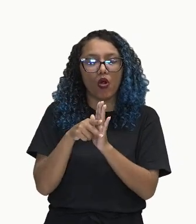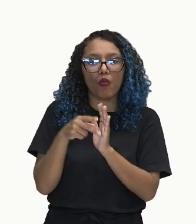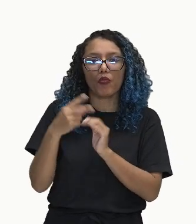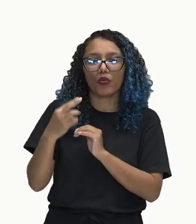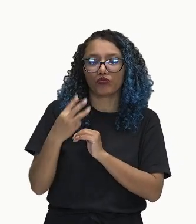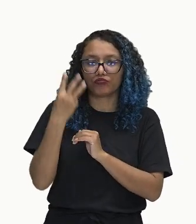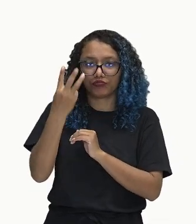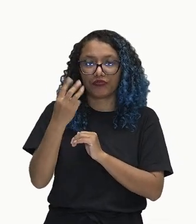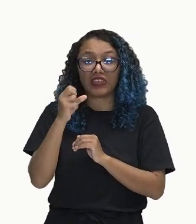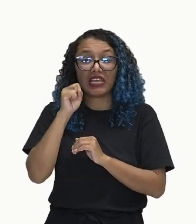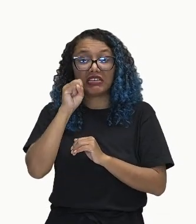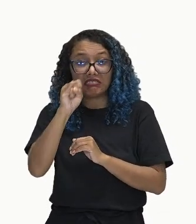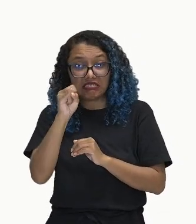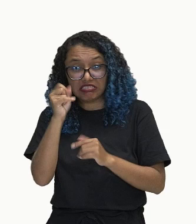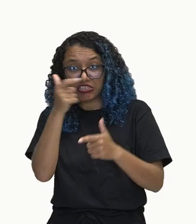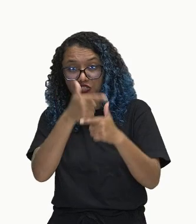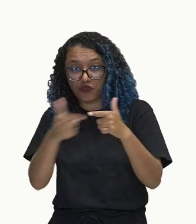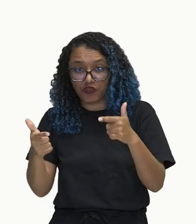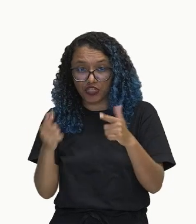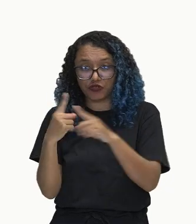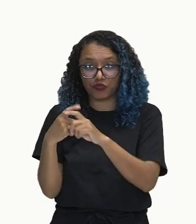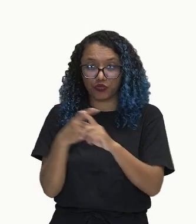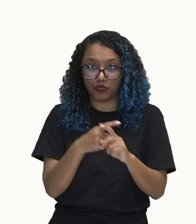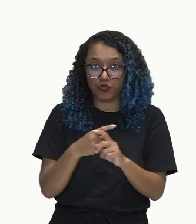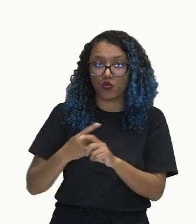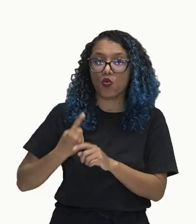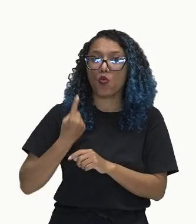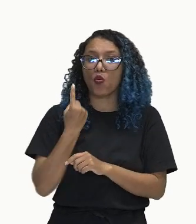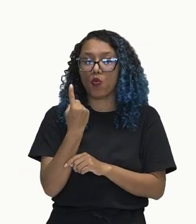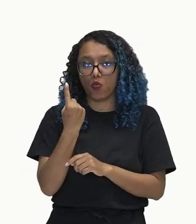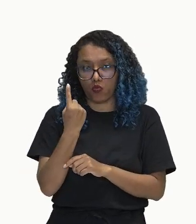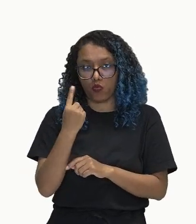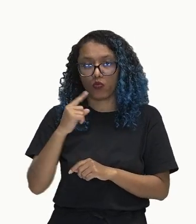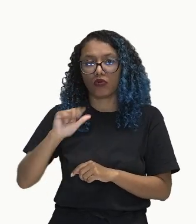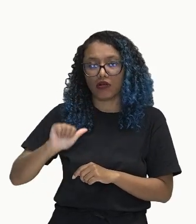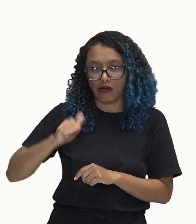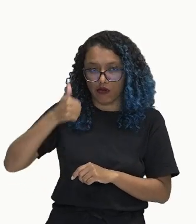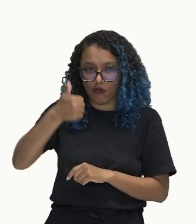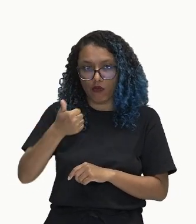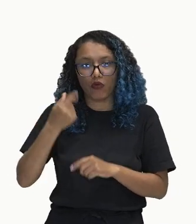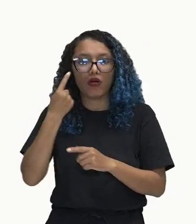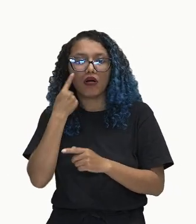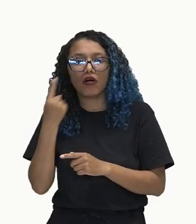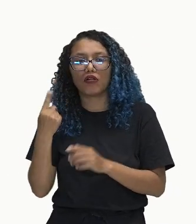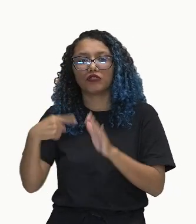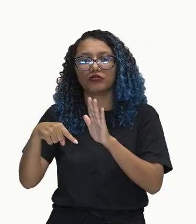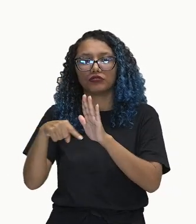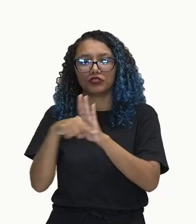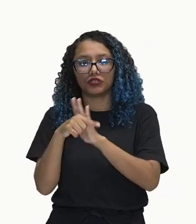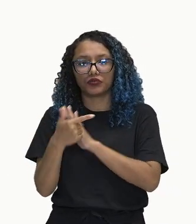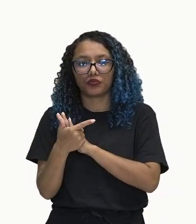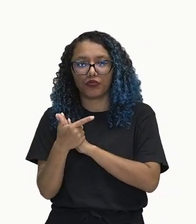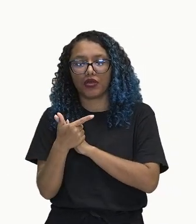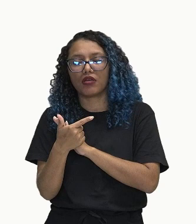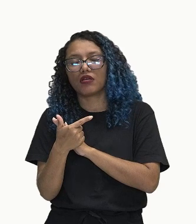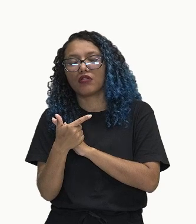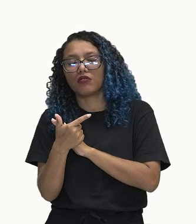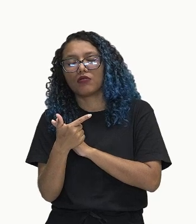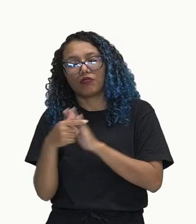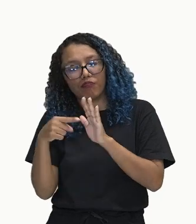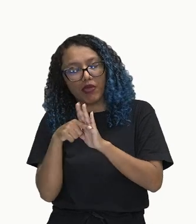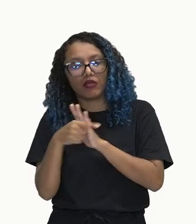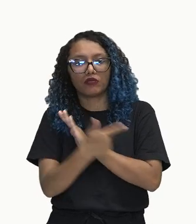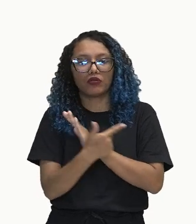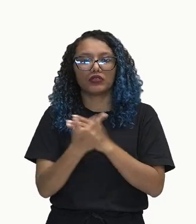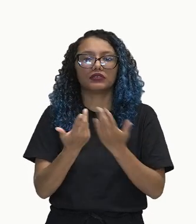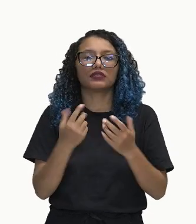por um polinômio de primeiro grau, que é o x menos 2, então aqui a gente vai ter um polinômio de segundo grau. Ó. 3x